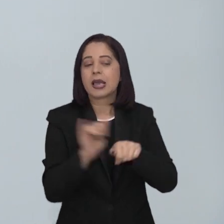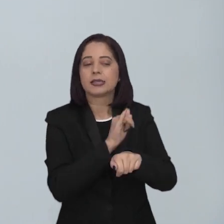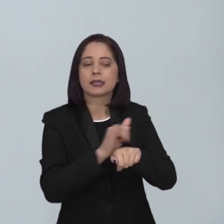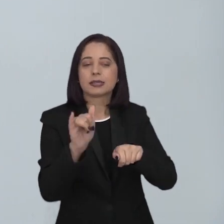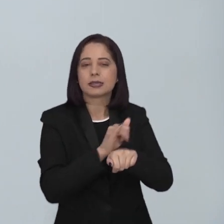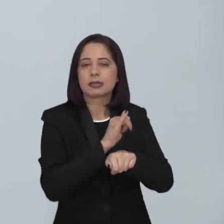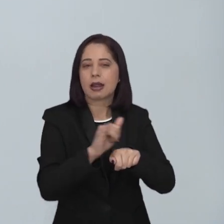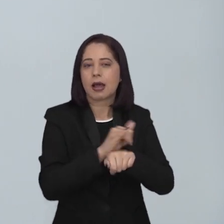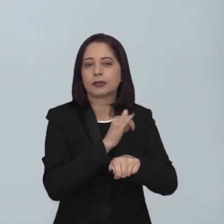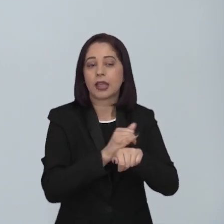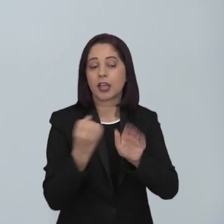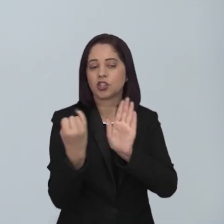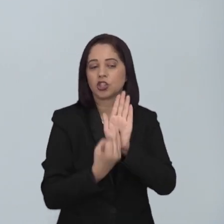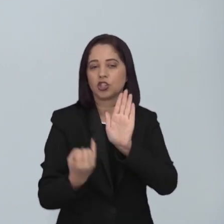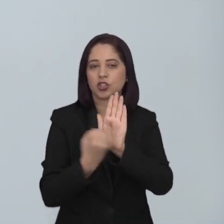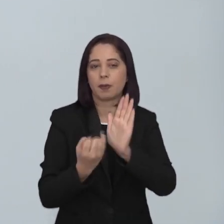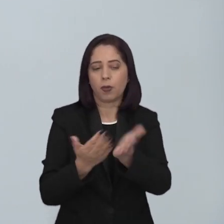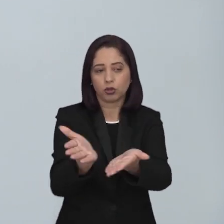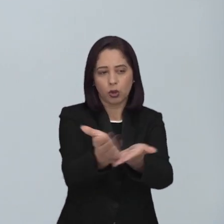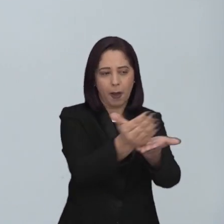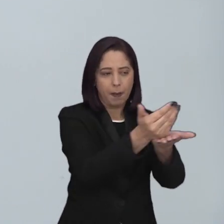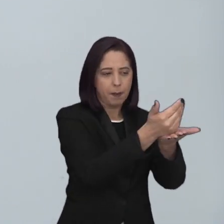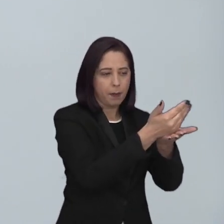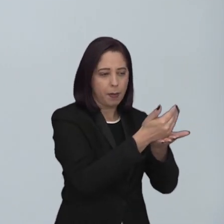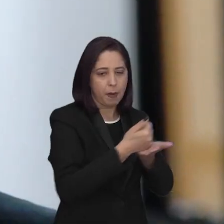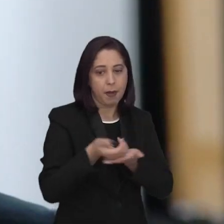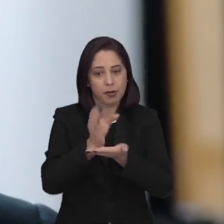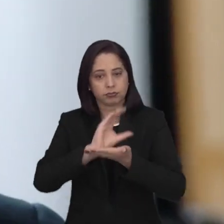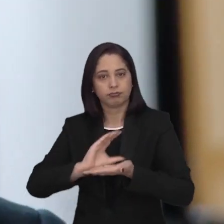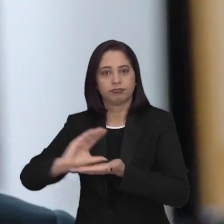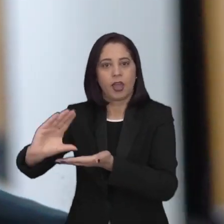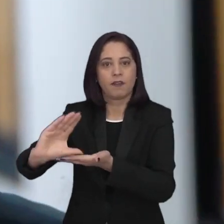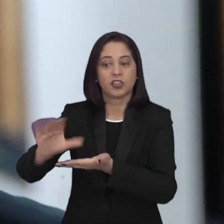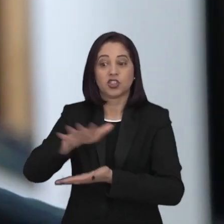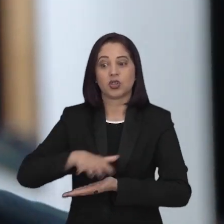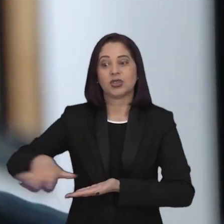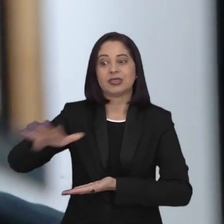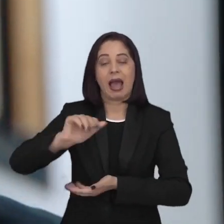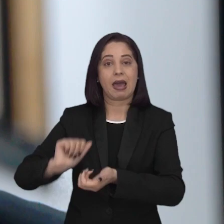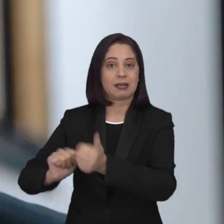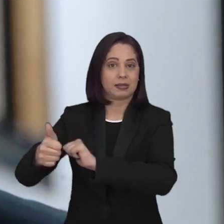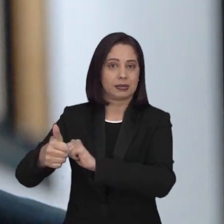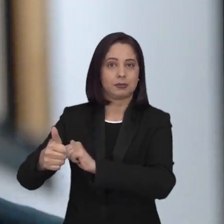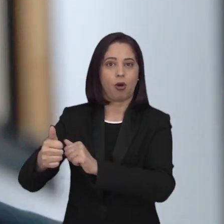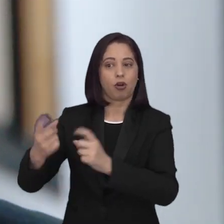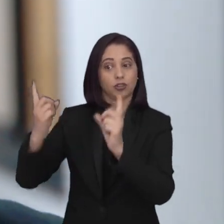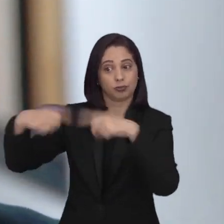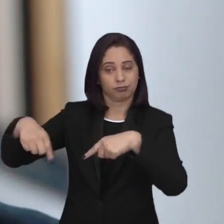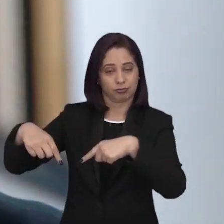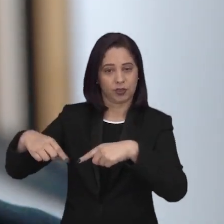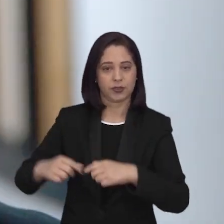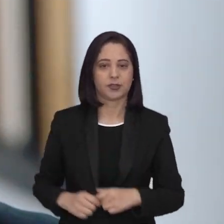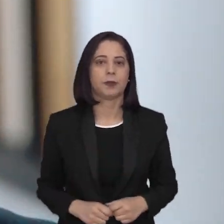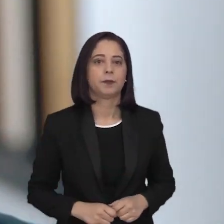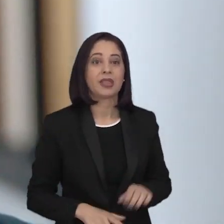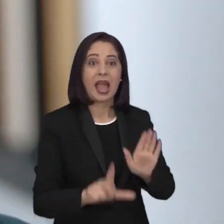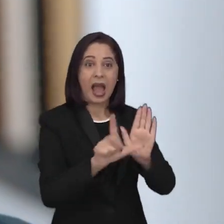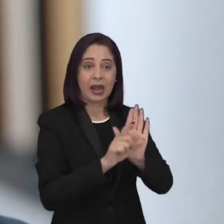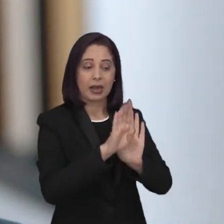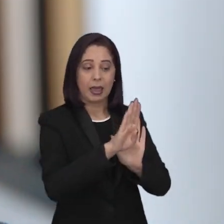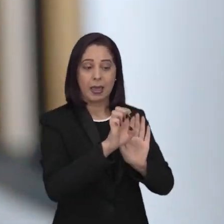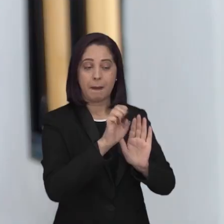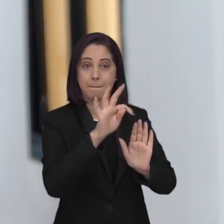própria lei cria formas de investir os valores arrecadados no desenvolvimento do setor de jogos eletrônicos e